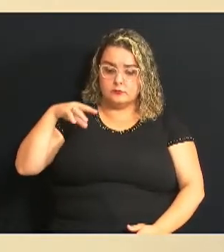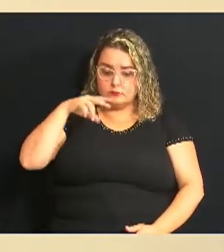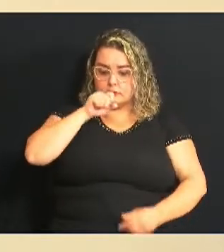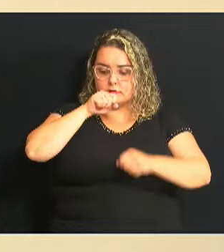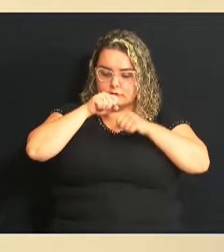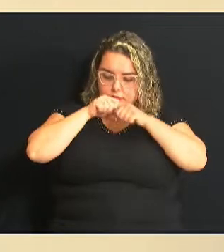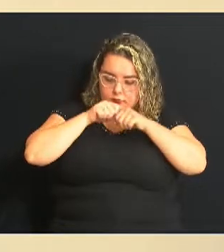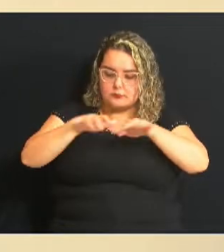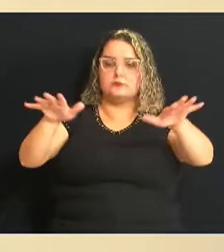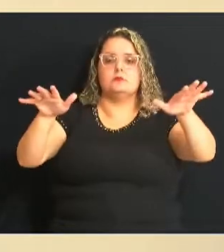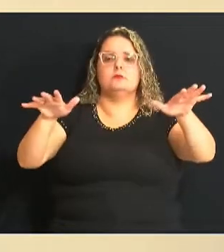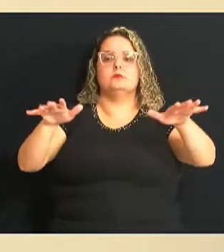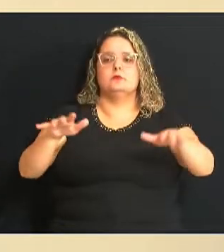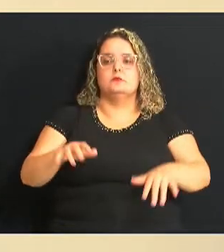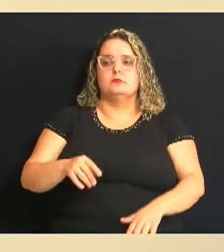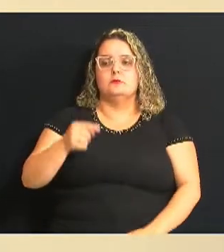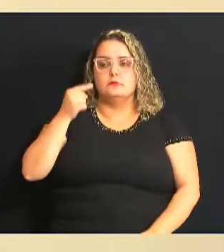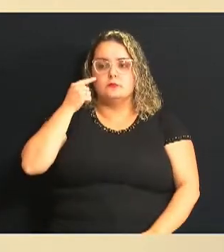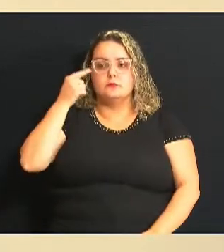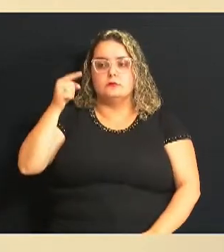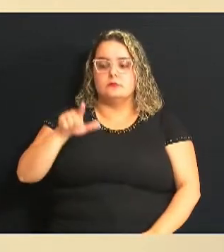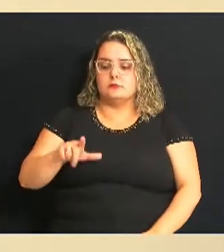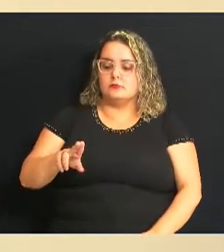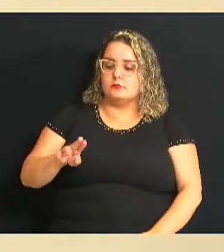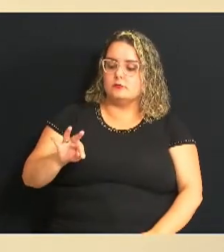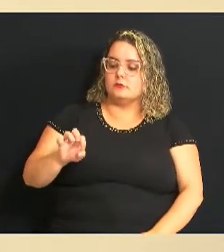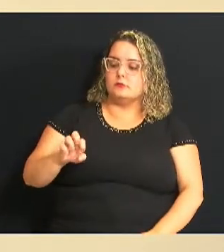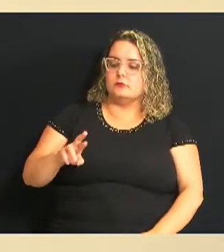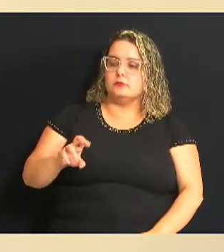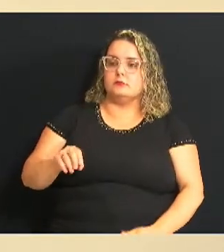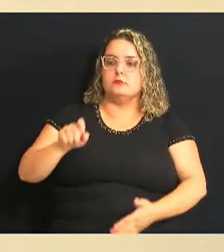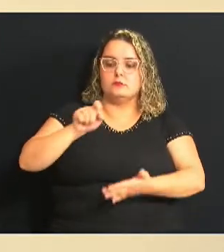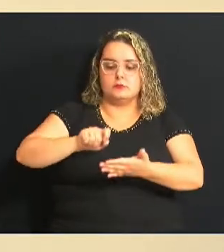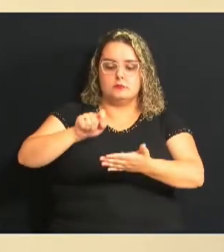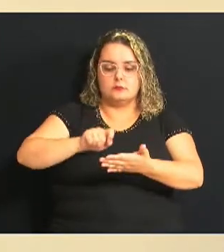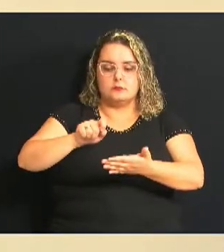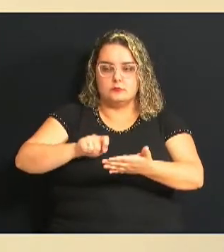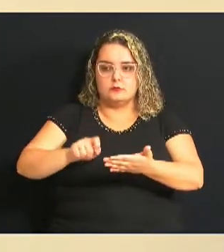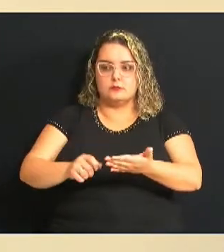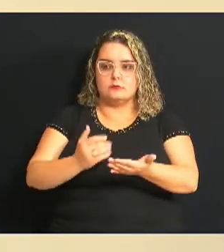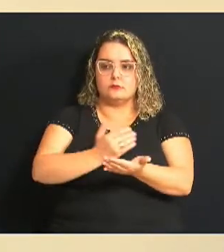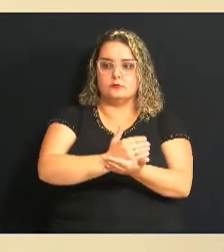propagação das ideias de Lutero. Os escritos de Lutero começaram a ser